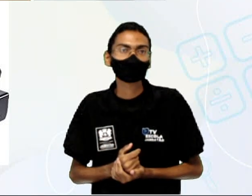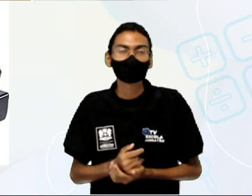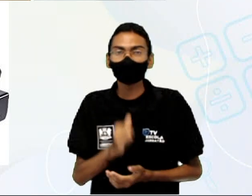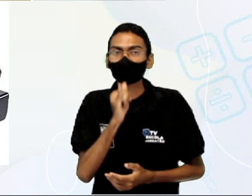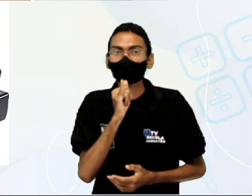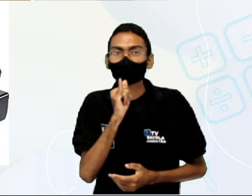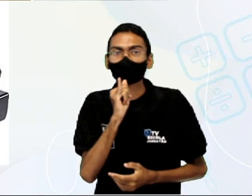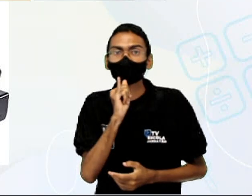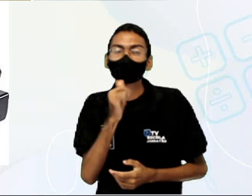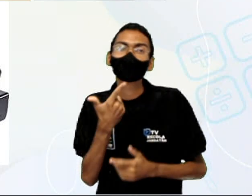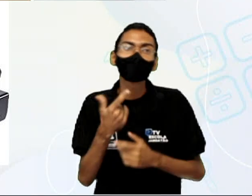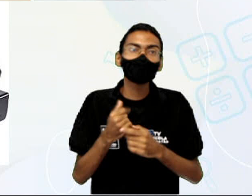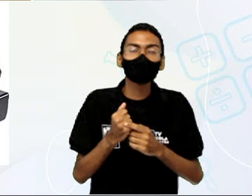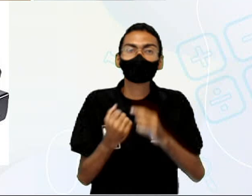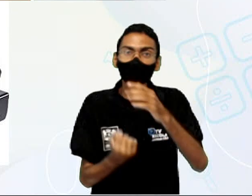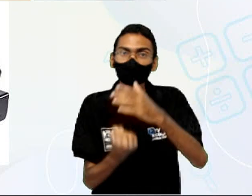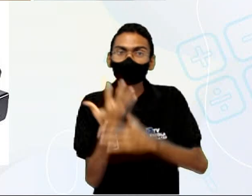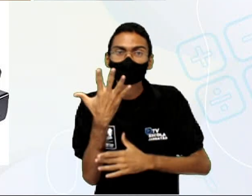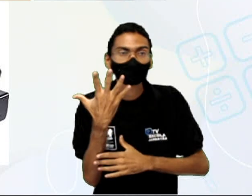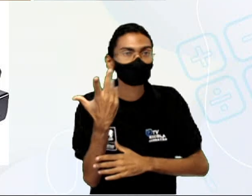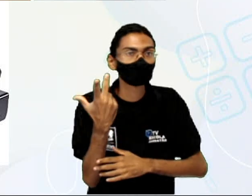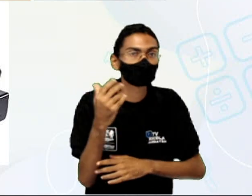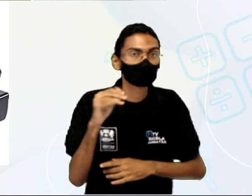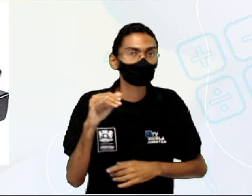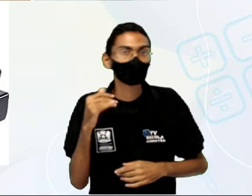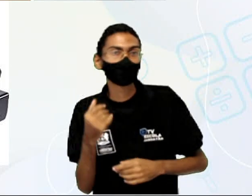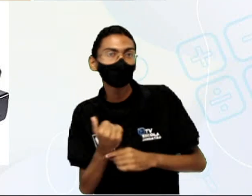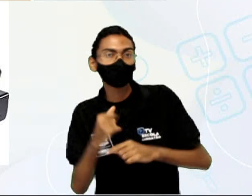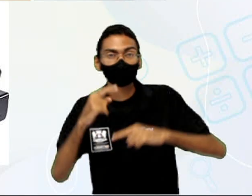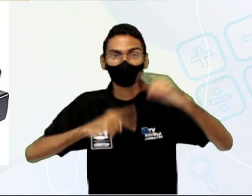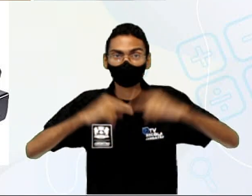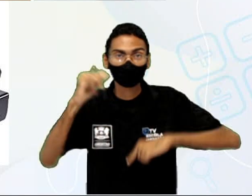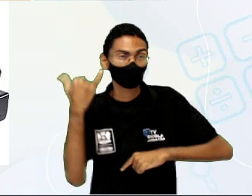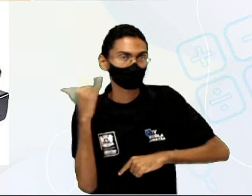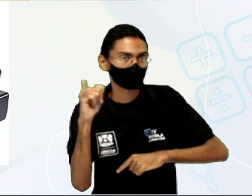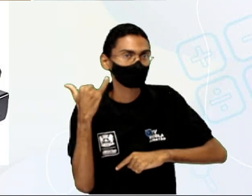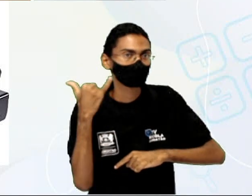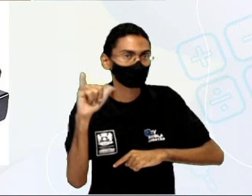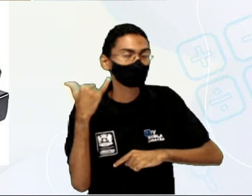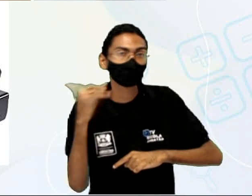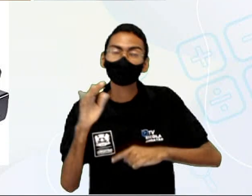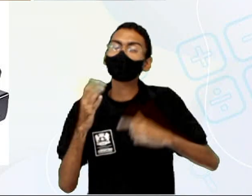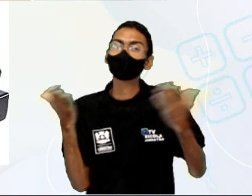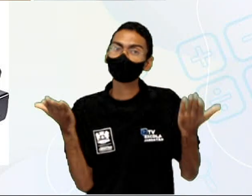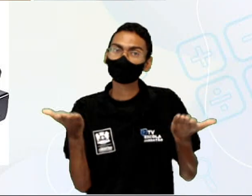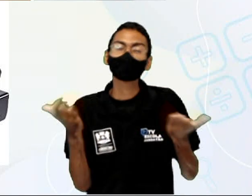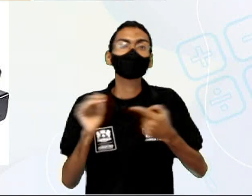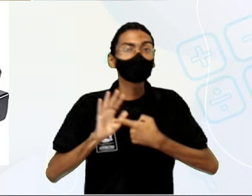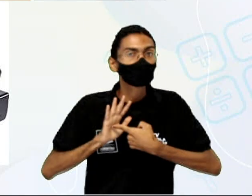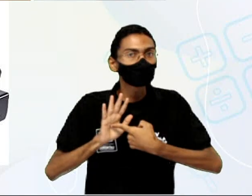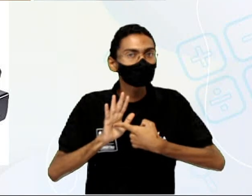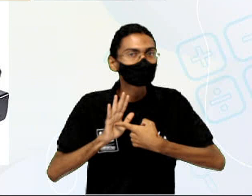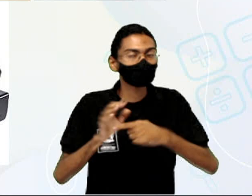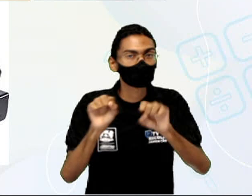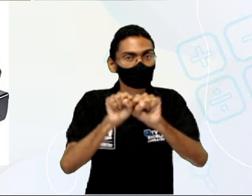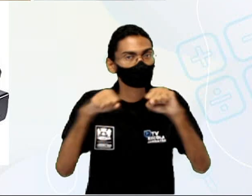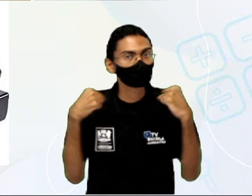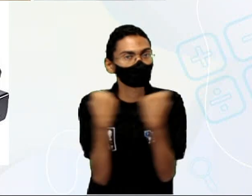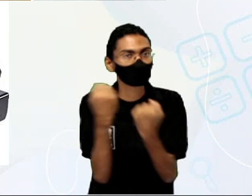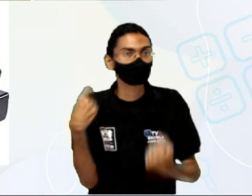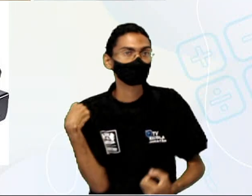eletrodomésticos e até mesmo de residências está cada vez mais presente na nossa sociedade. Essas mudanças são cada vez